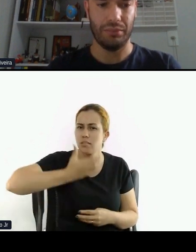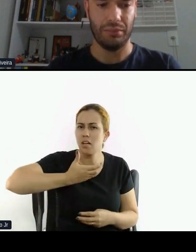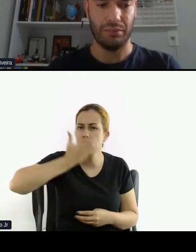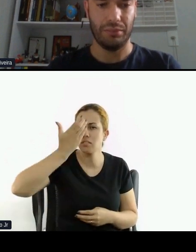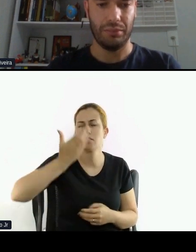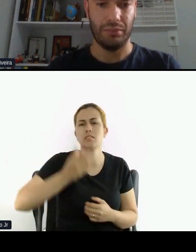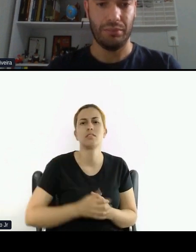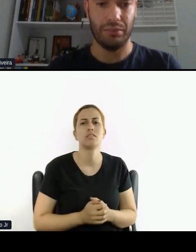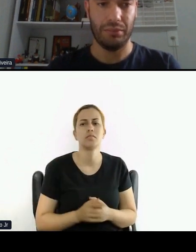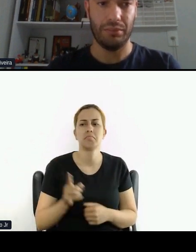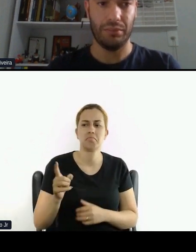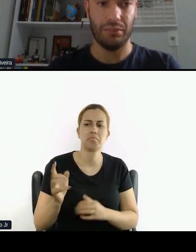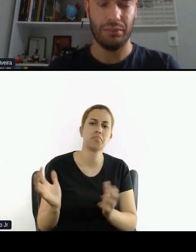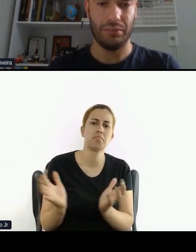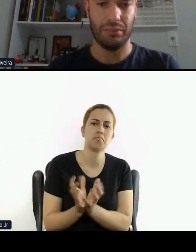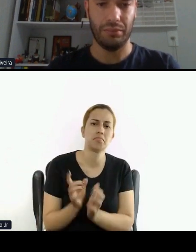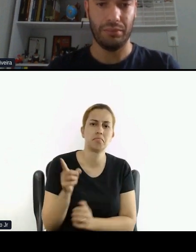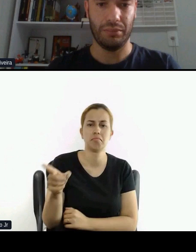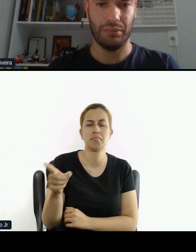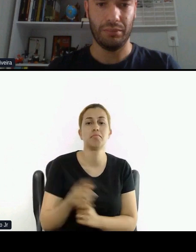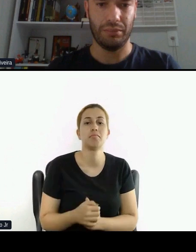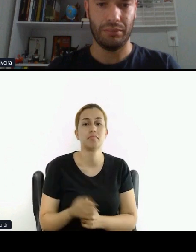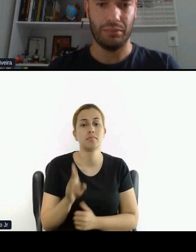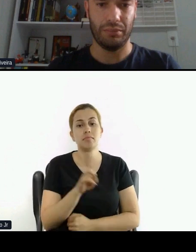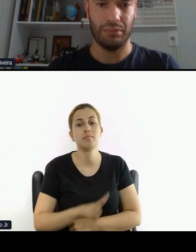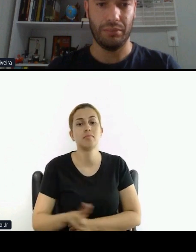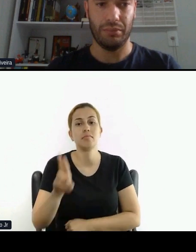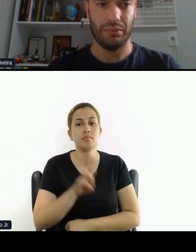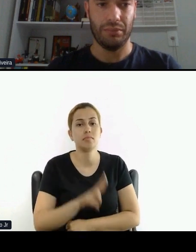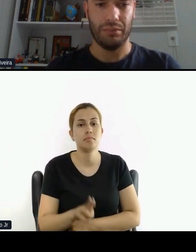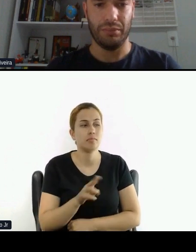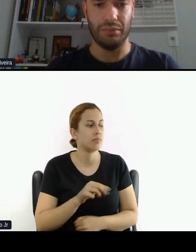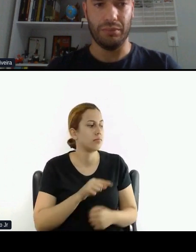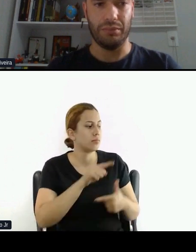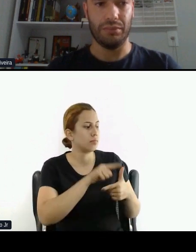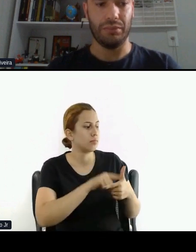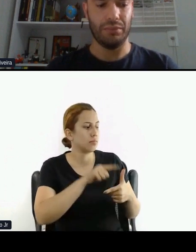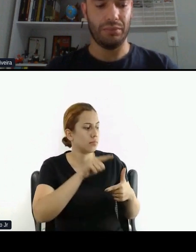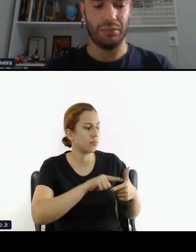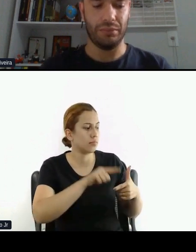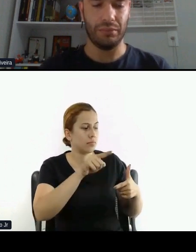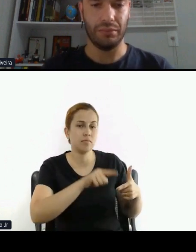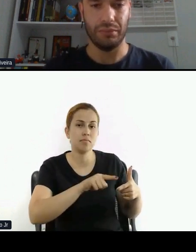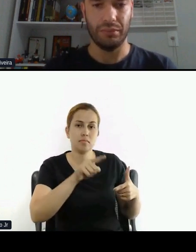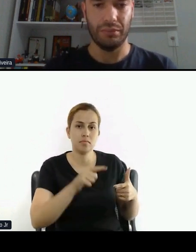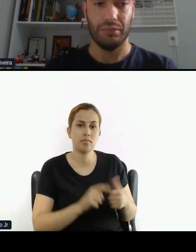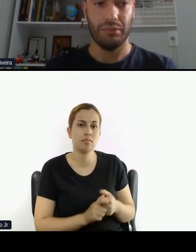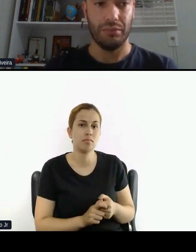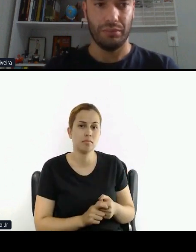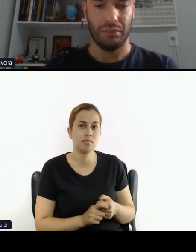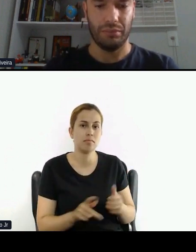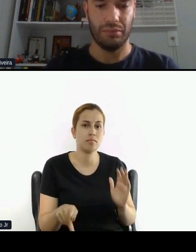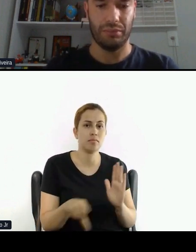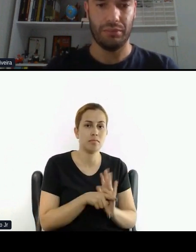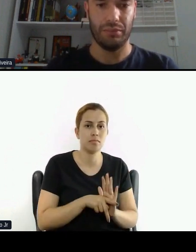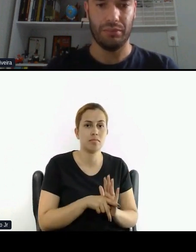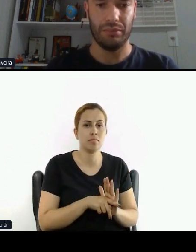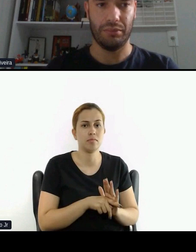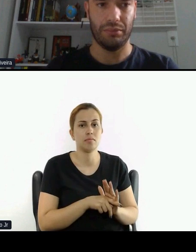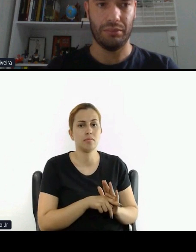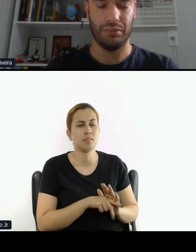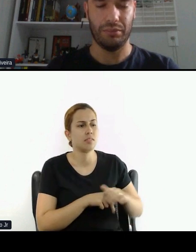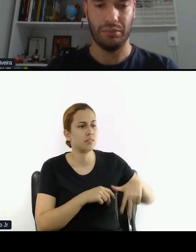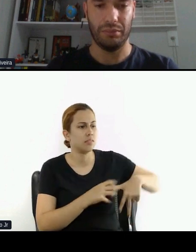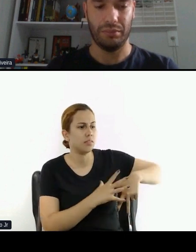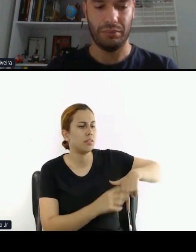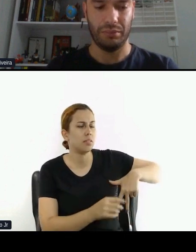nesse grupo, né? E utilizam essas medidas lá, desde o modelo inicial, o modelo